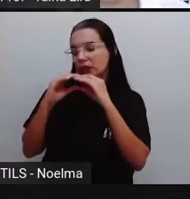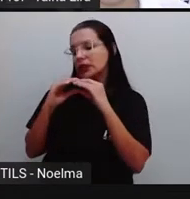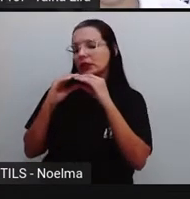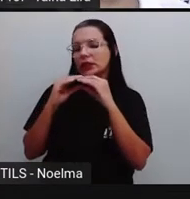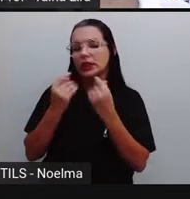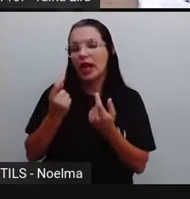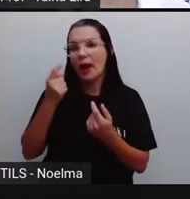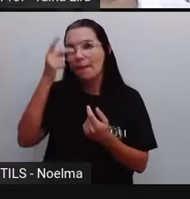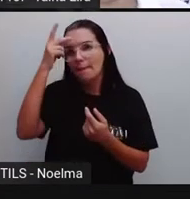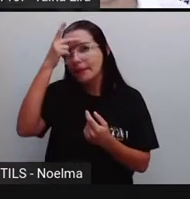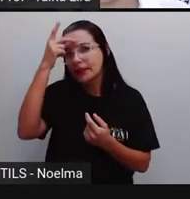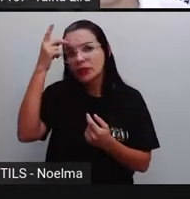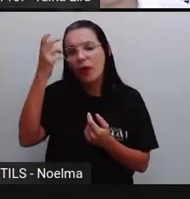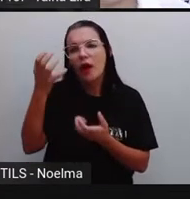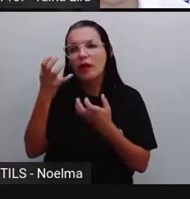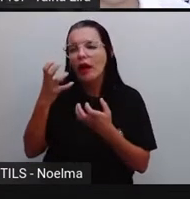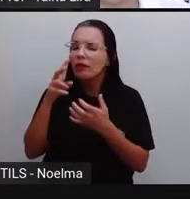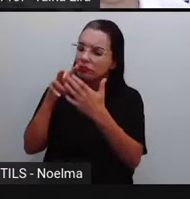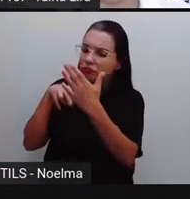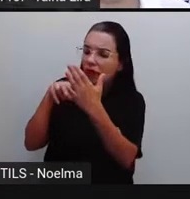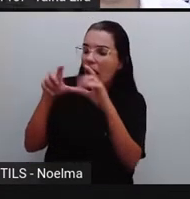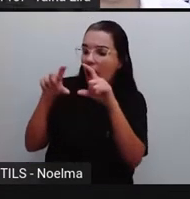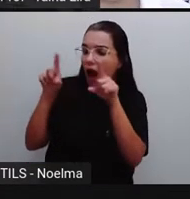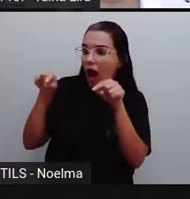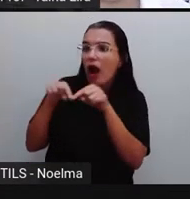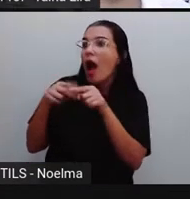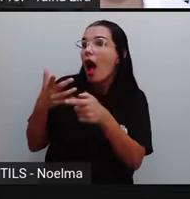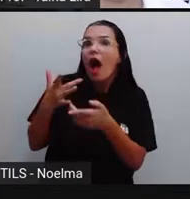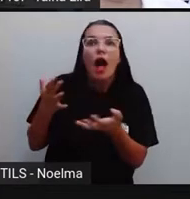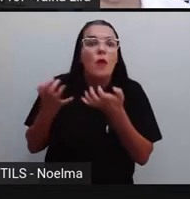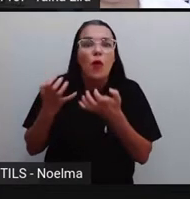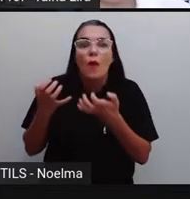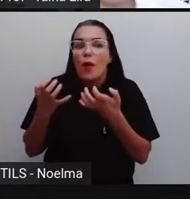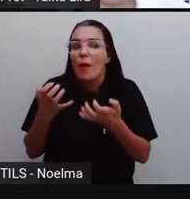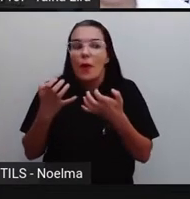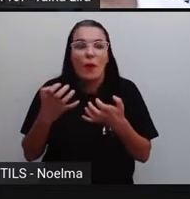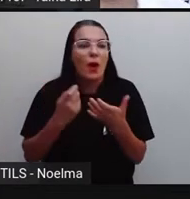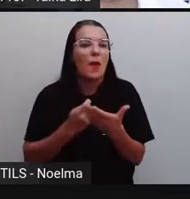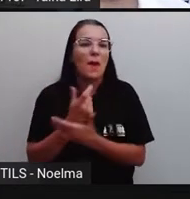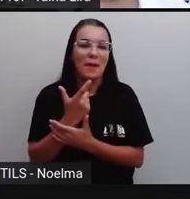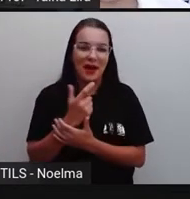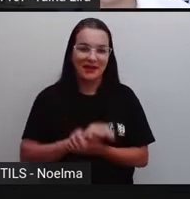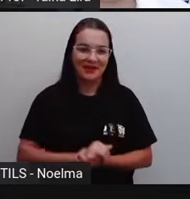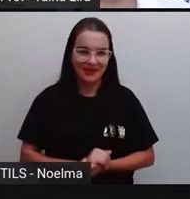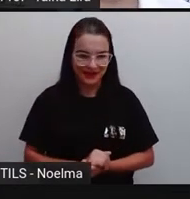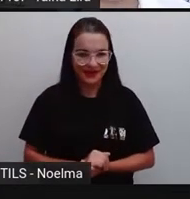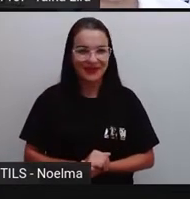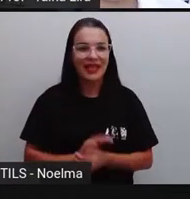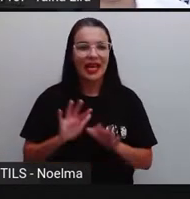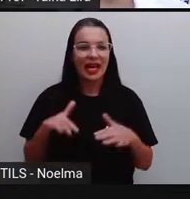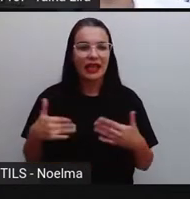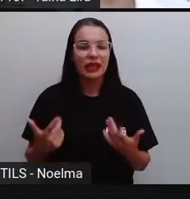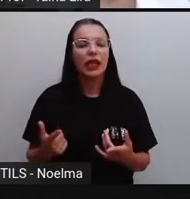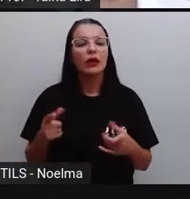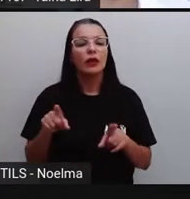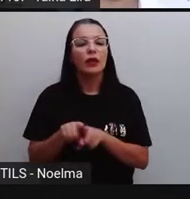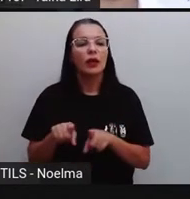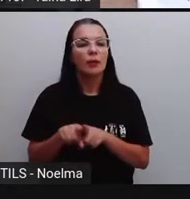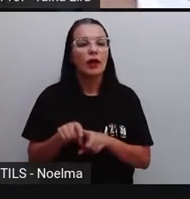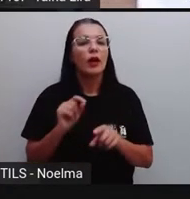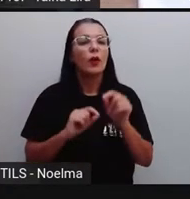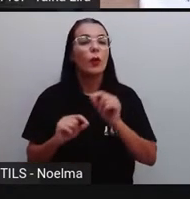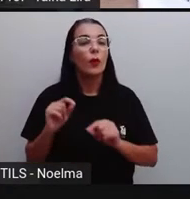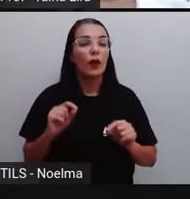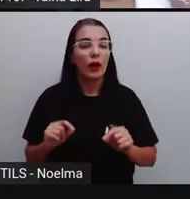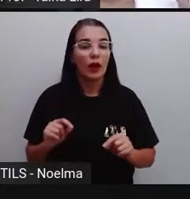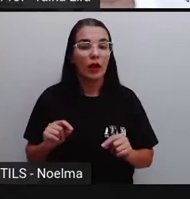o consumidor se interesse aí em comprar, em adquirir esse produto, tá? E, inclusive, ele